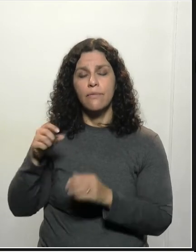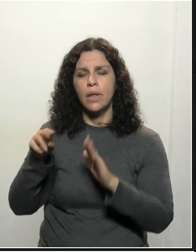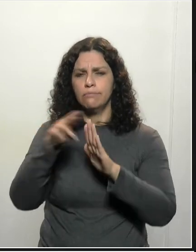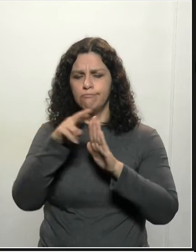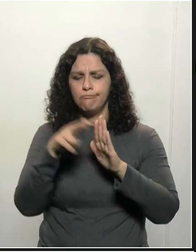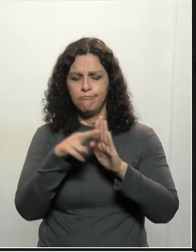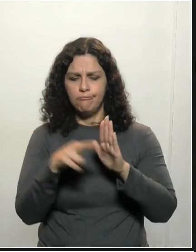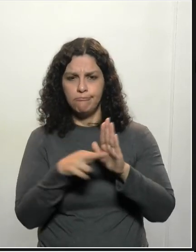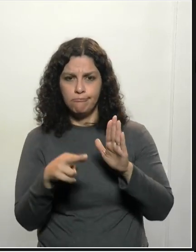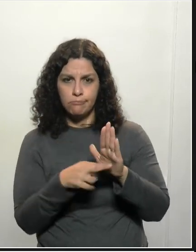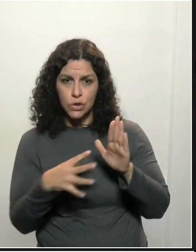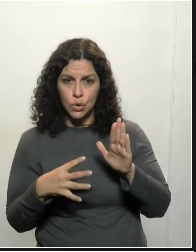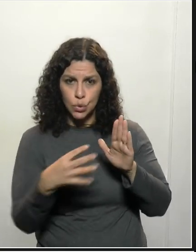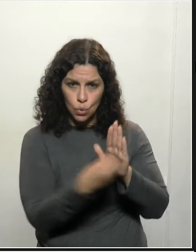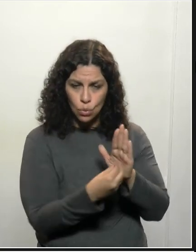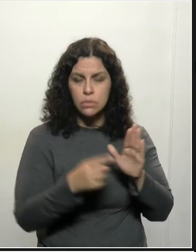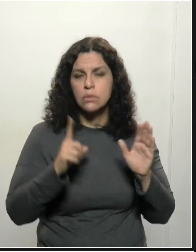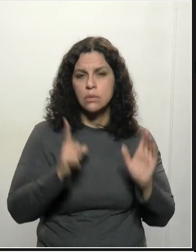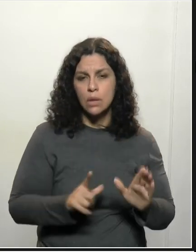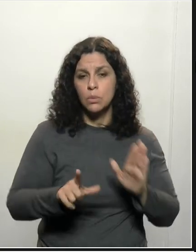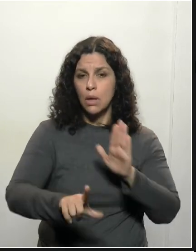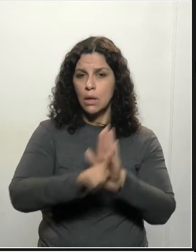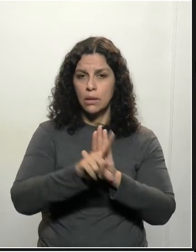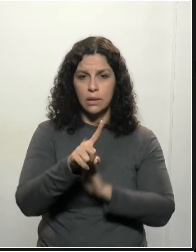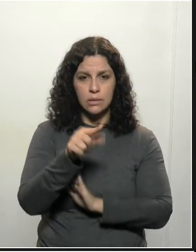todos os requisitos exigidos pela Lei